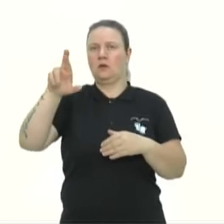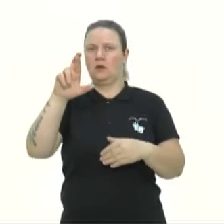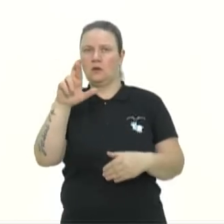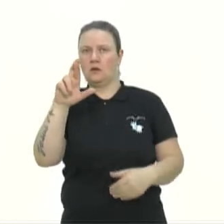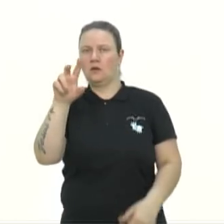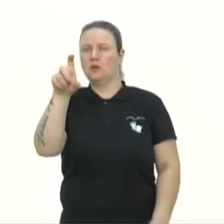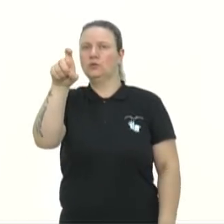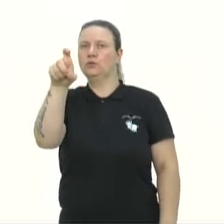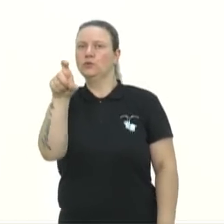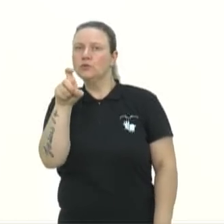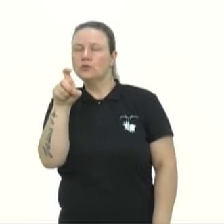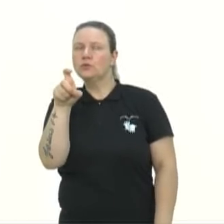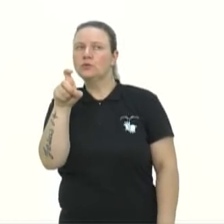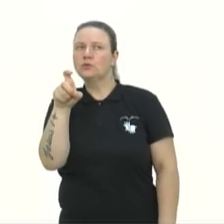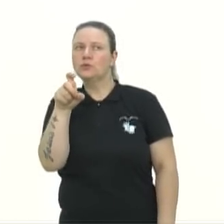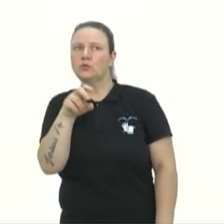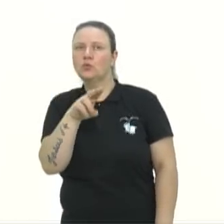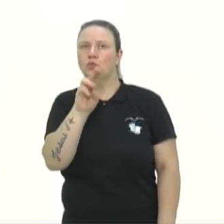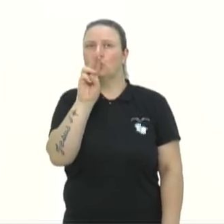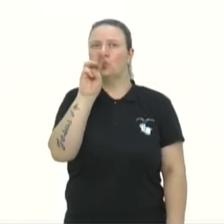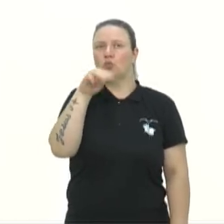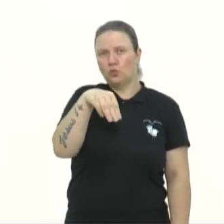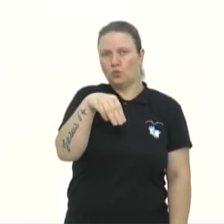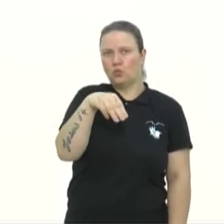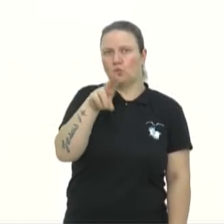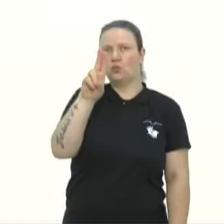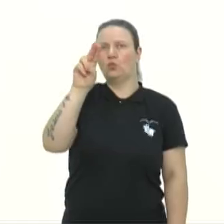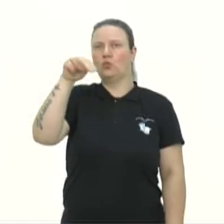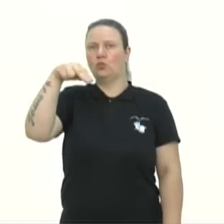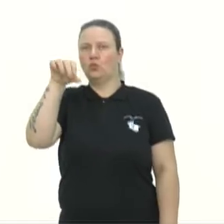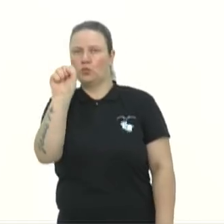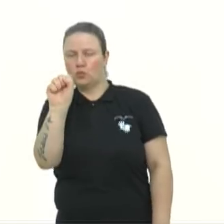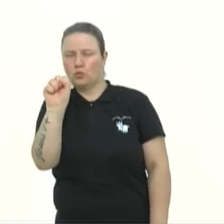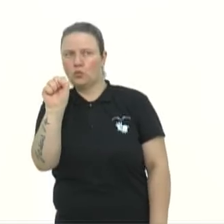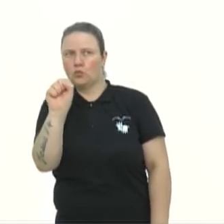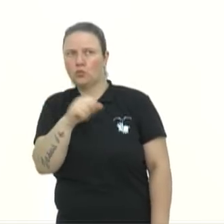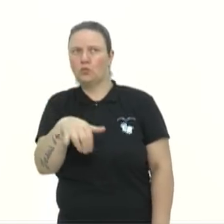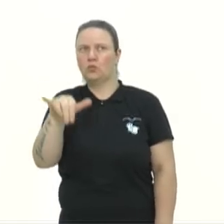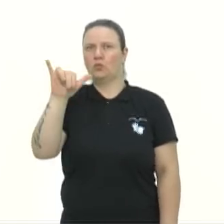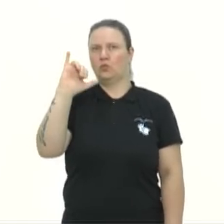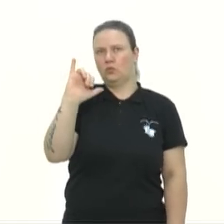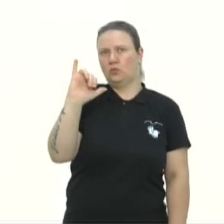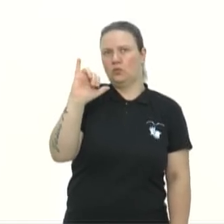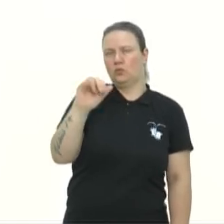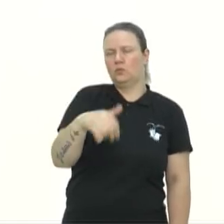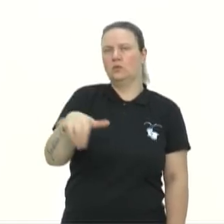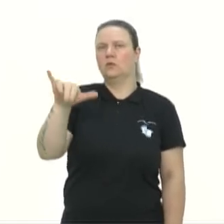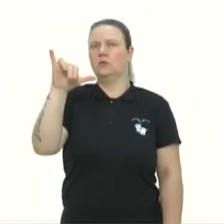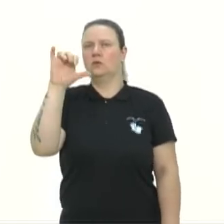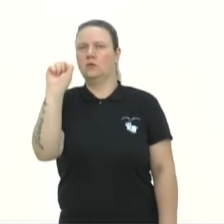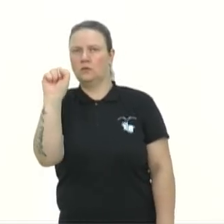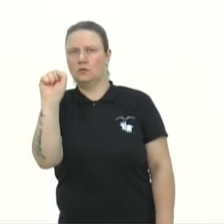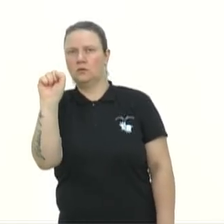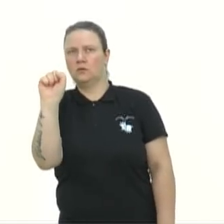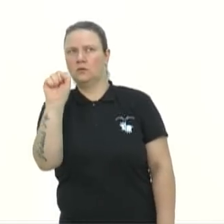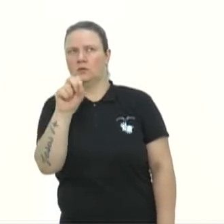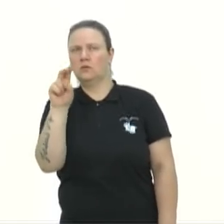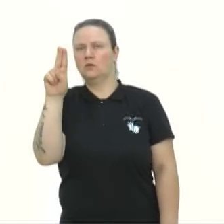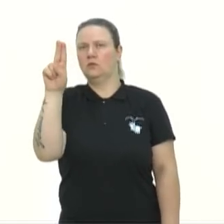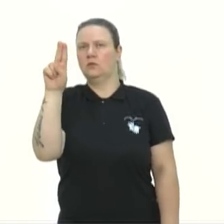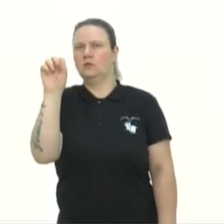X, um, uns, I, is,